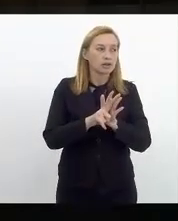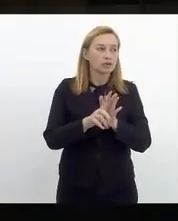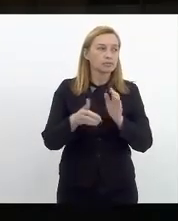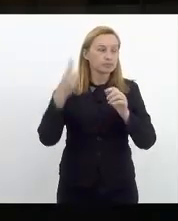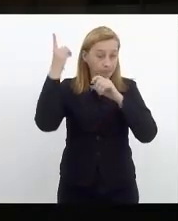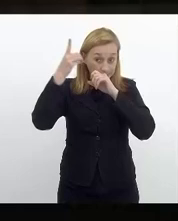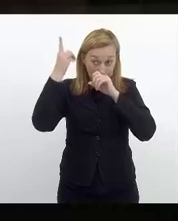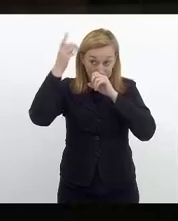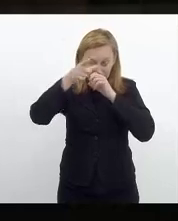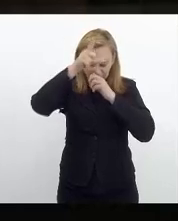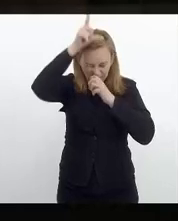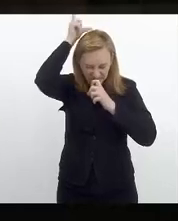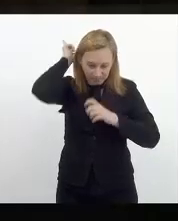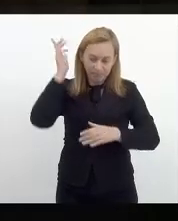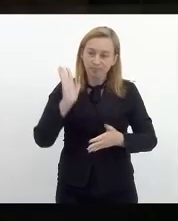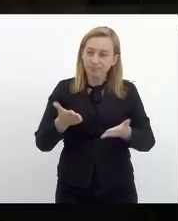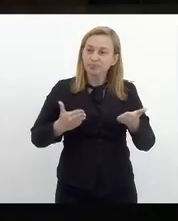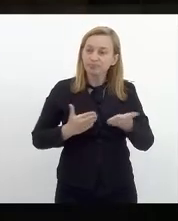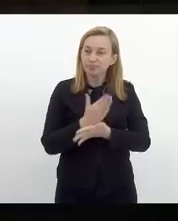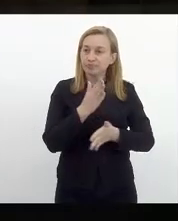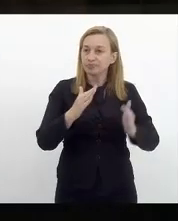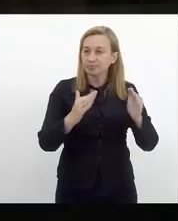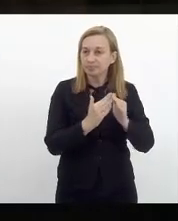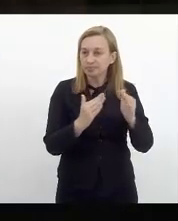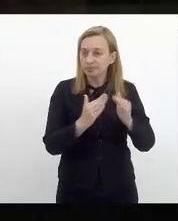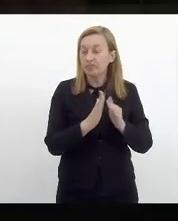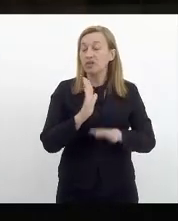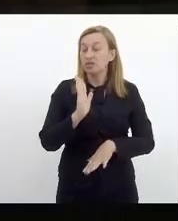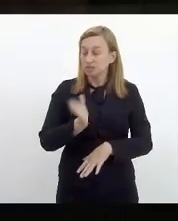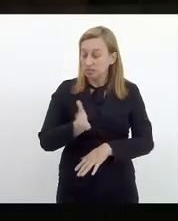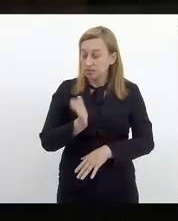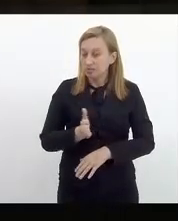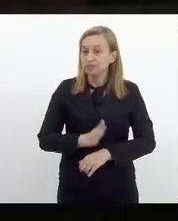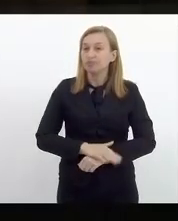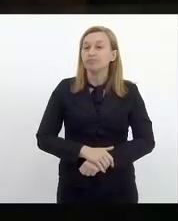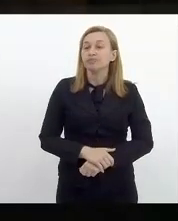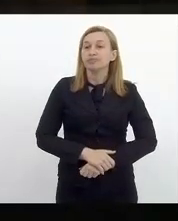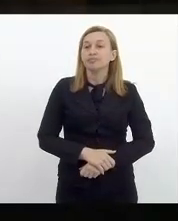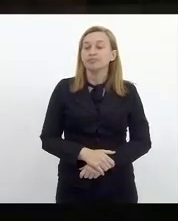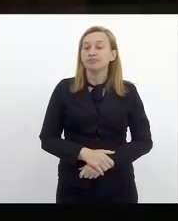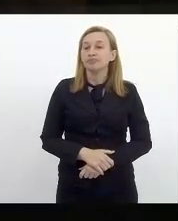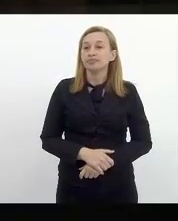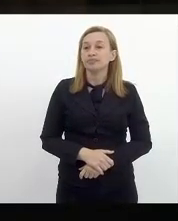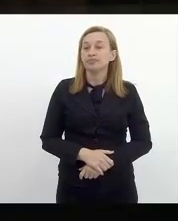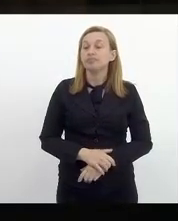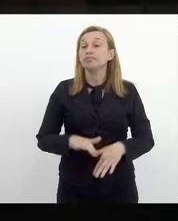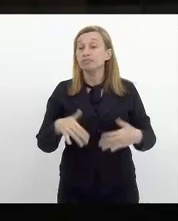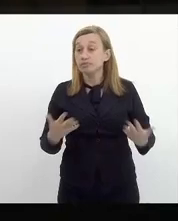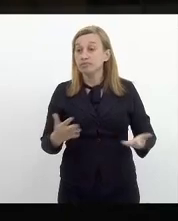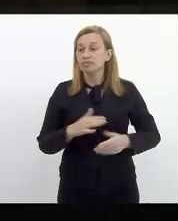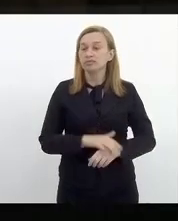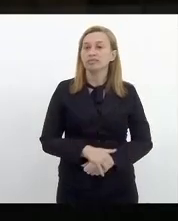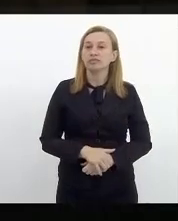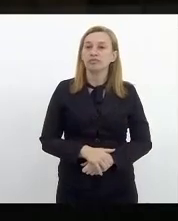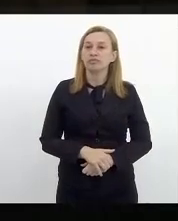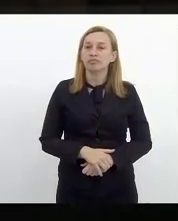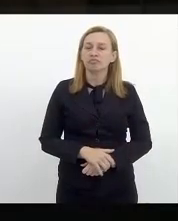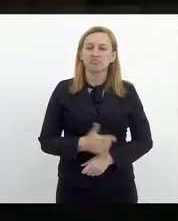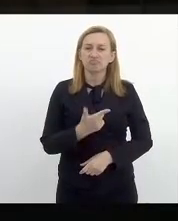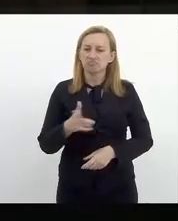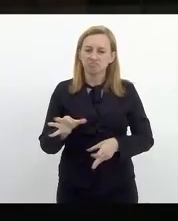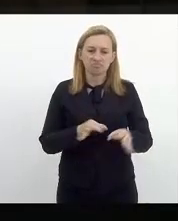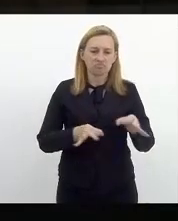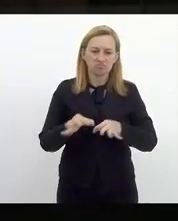deputado Luiz Paulo que já tá aprovado na casa e já tá sancionado pelo governo então sem